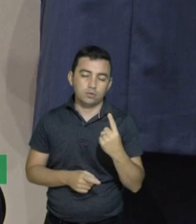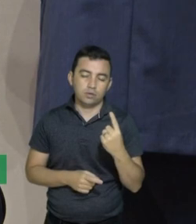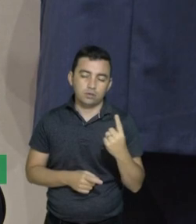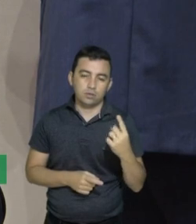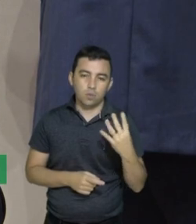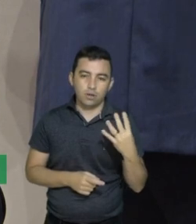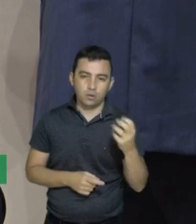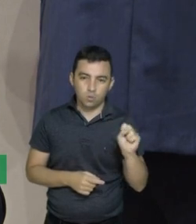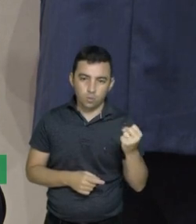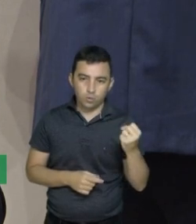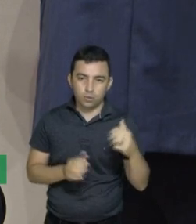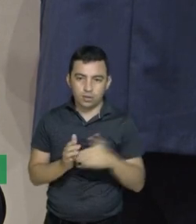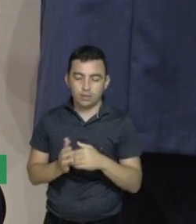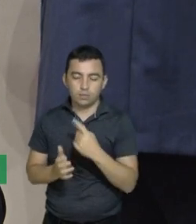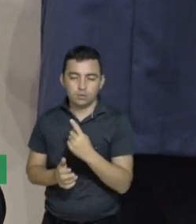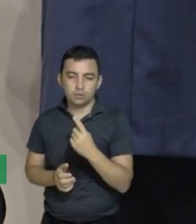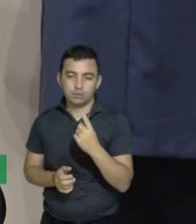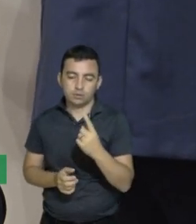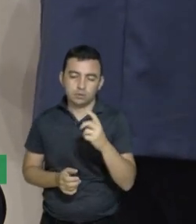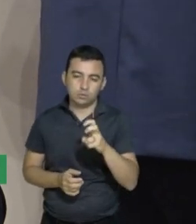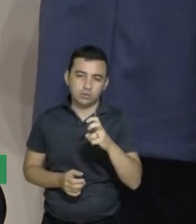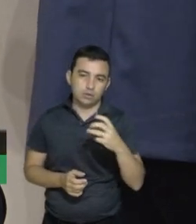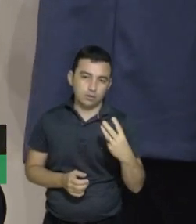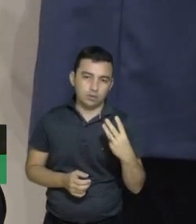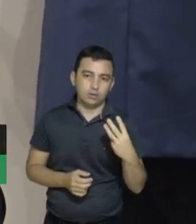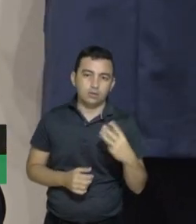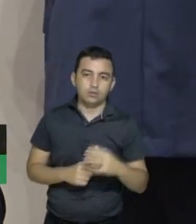1150 a 1153